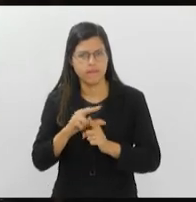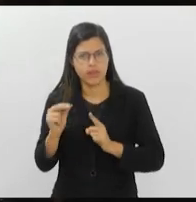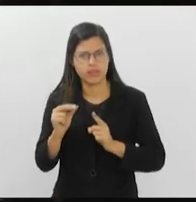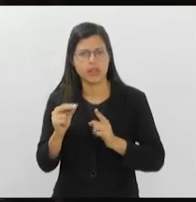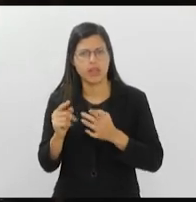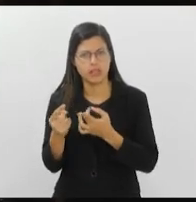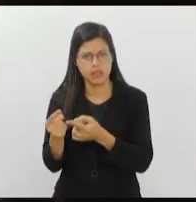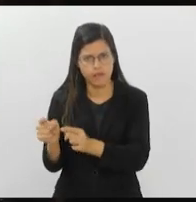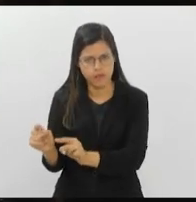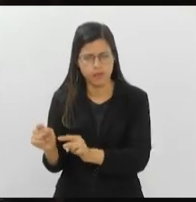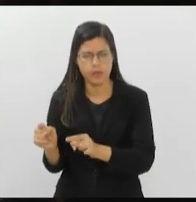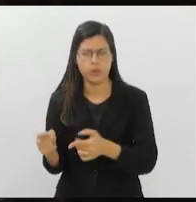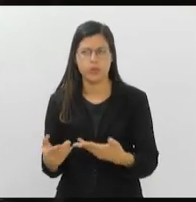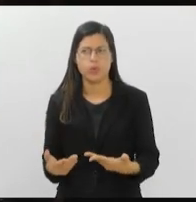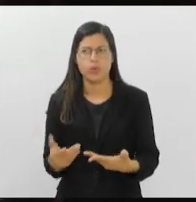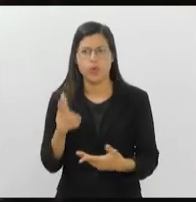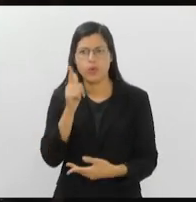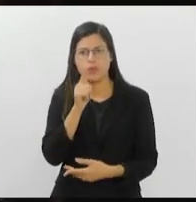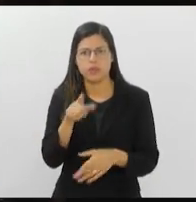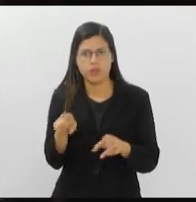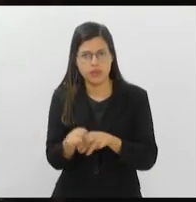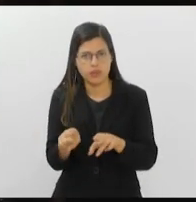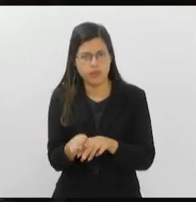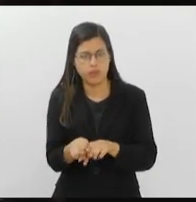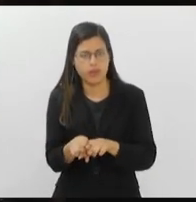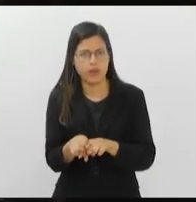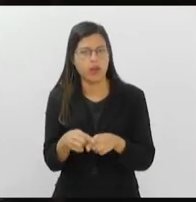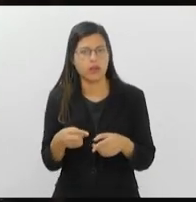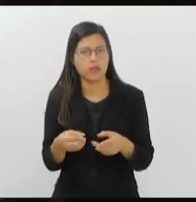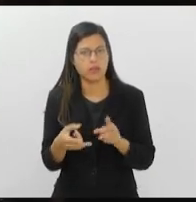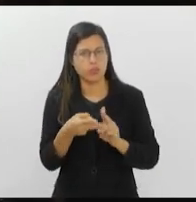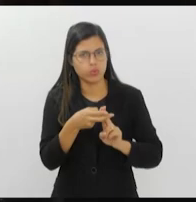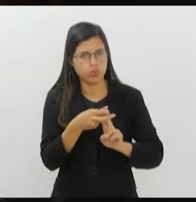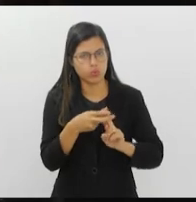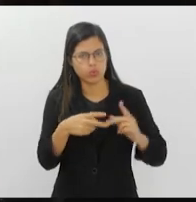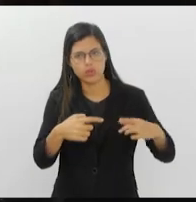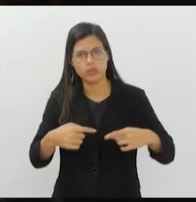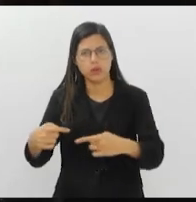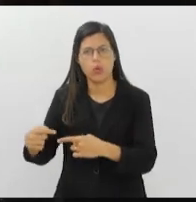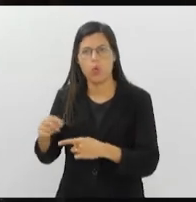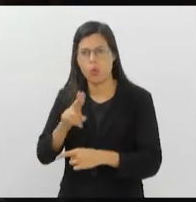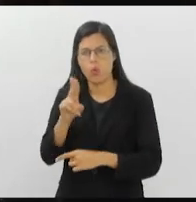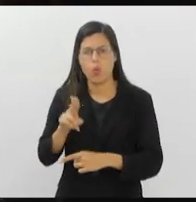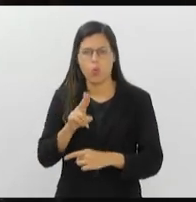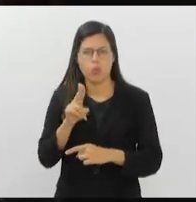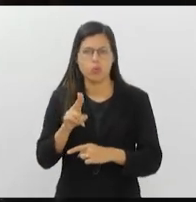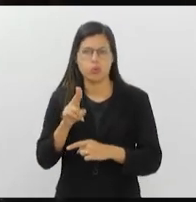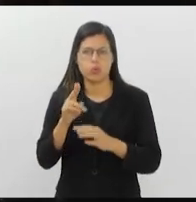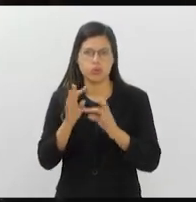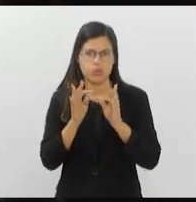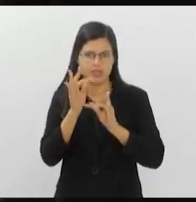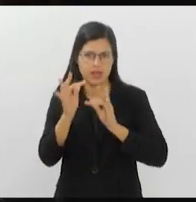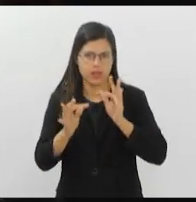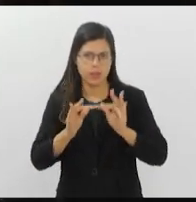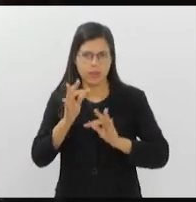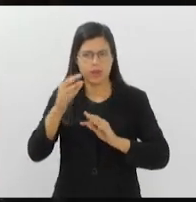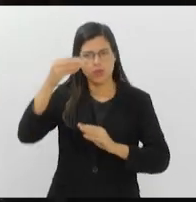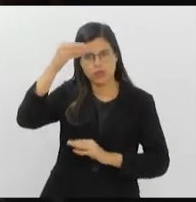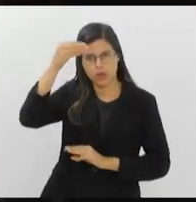desafio e consiga trazer para o SUS essa discussão do uso terapêutico da cannabis, das suas